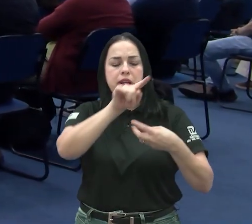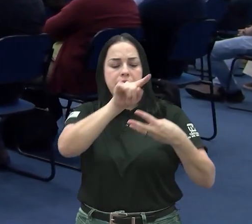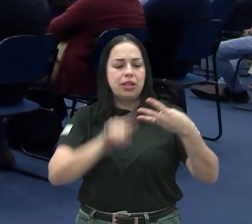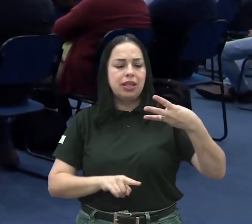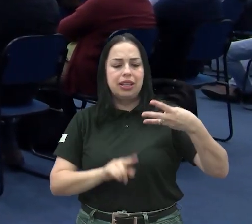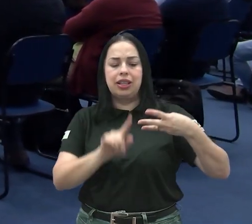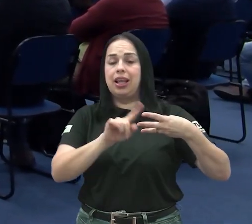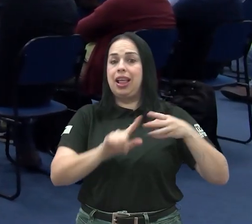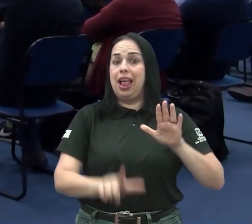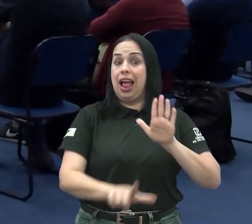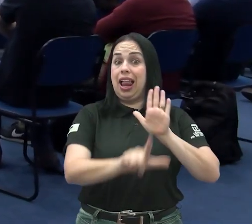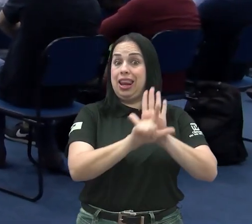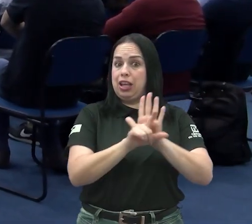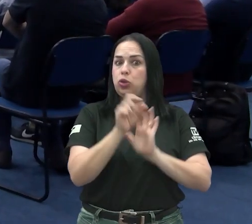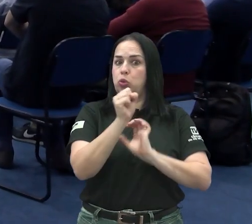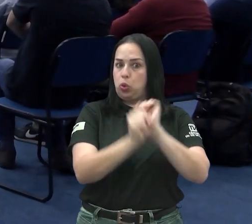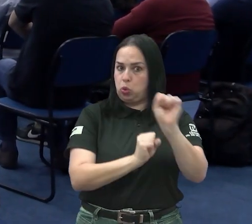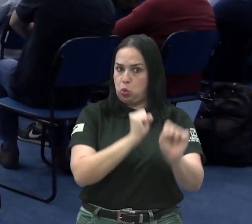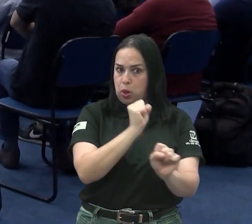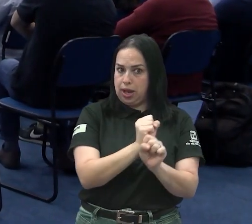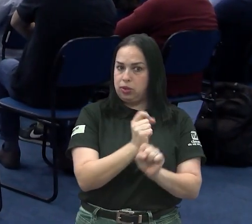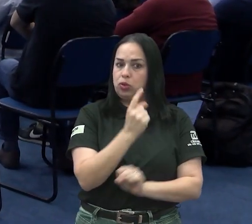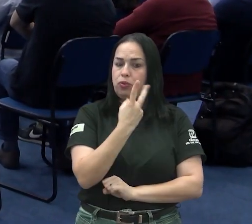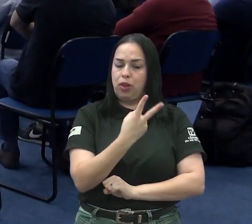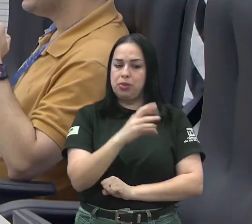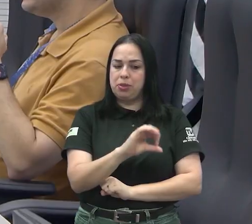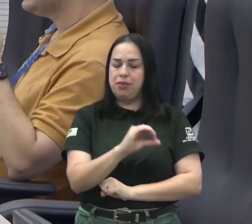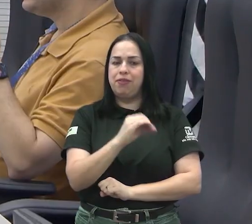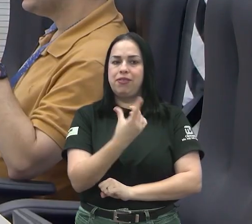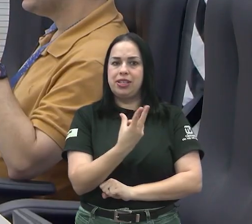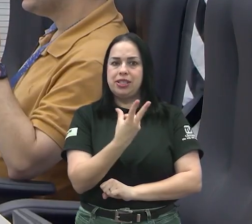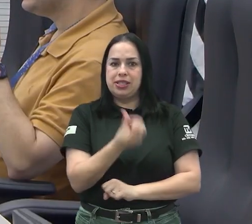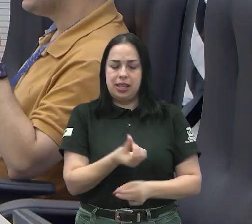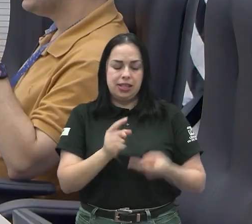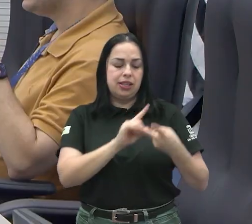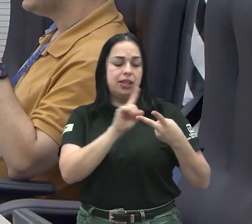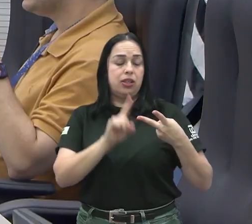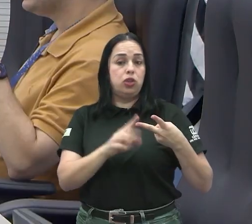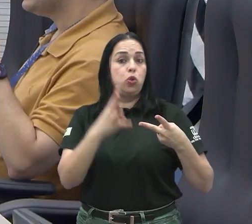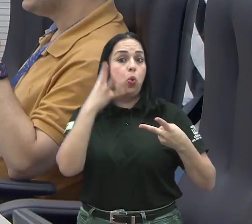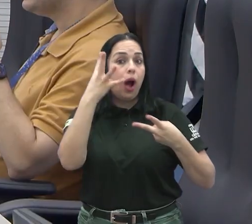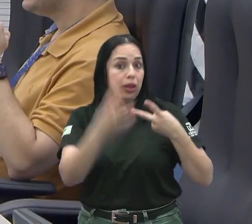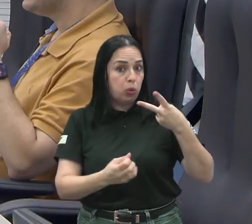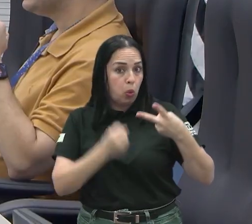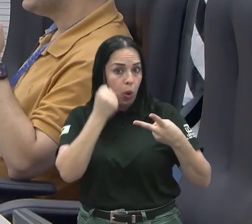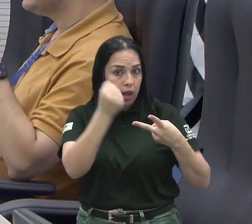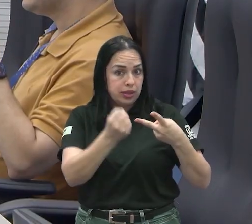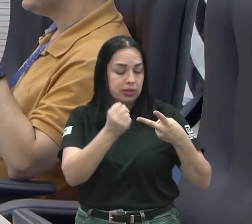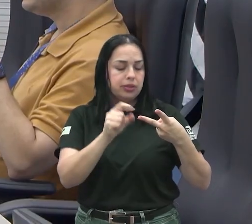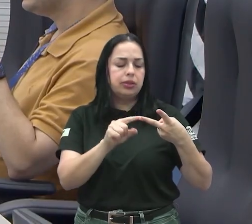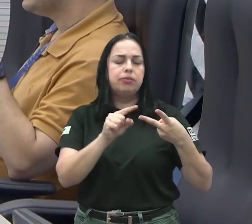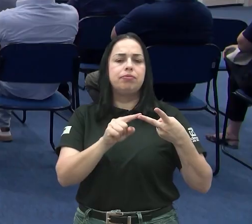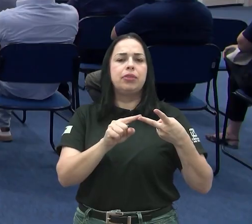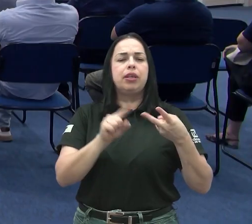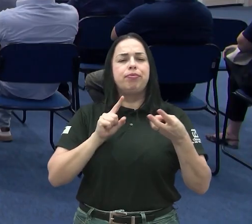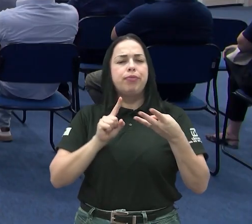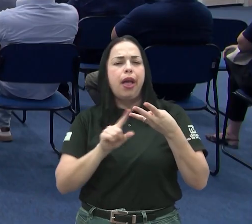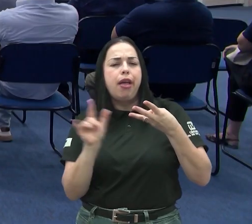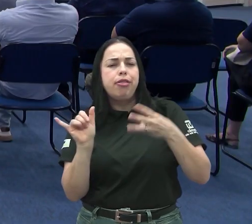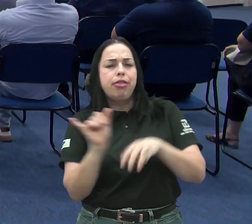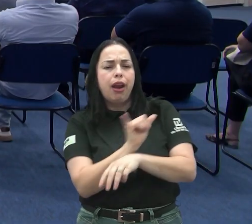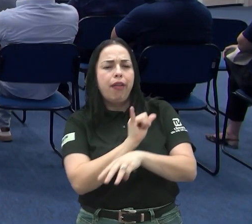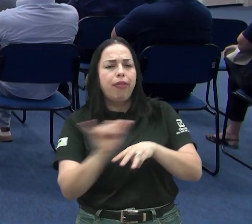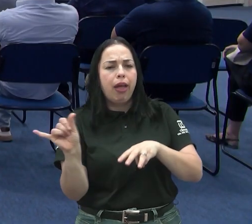a apresentação dos projetos da Lei Orçamentária Anual de 2026 do novo Plano Plurianual, que